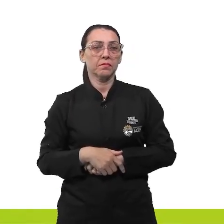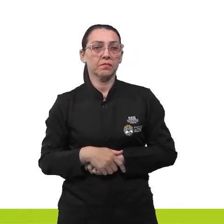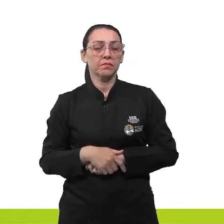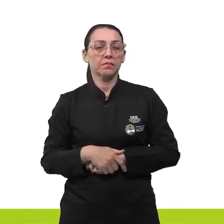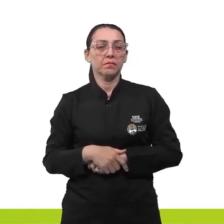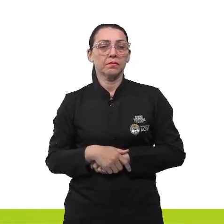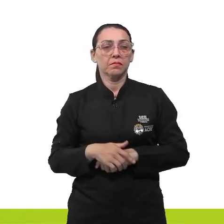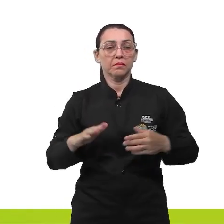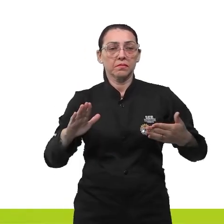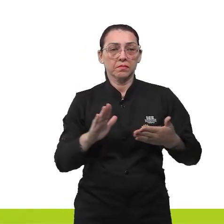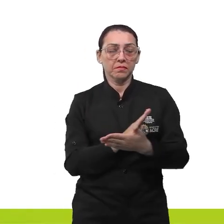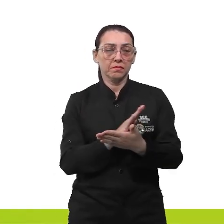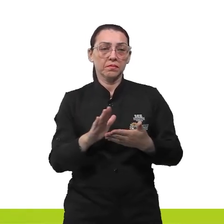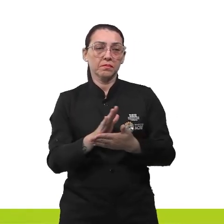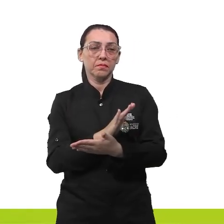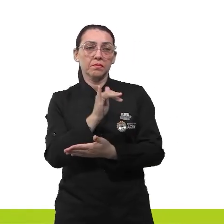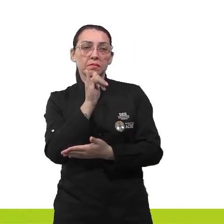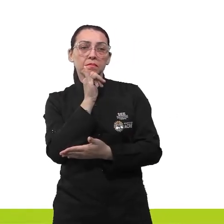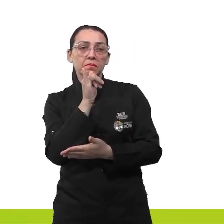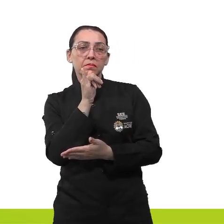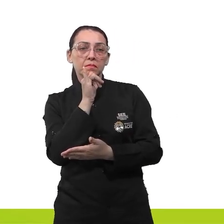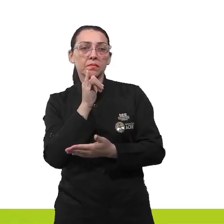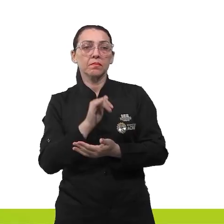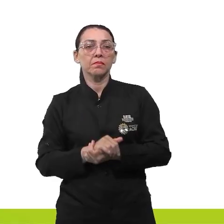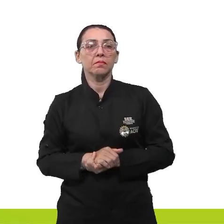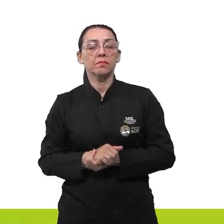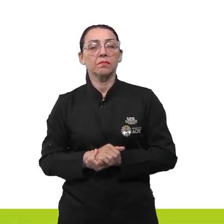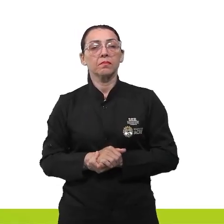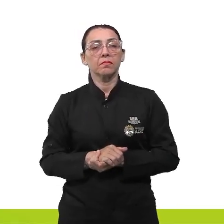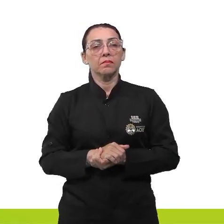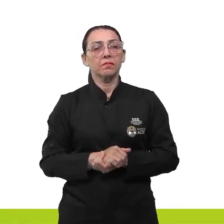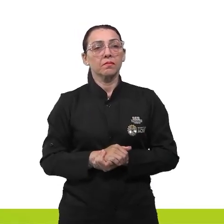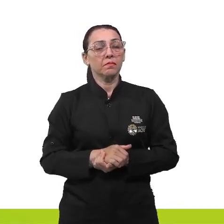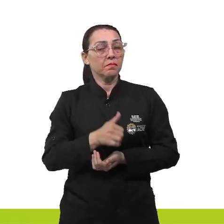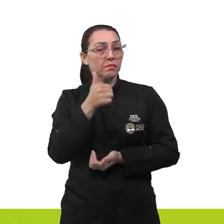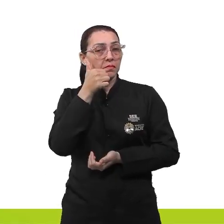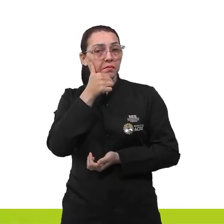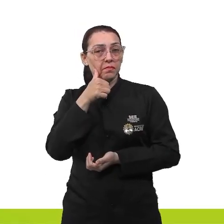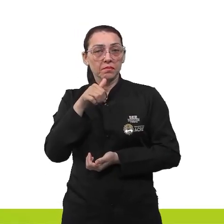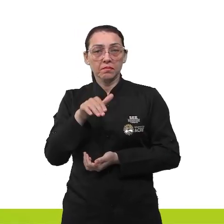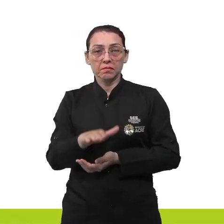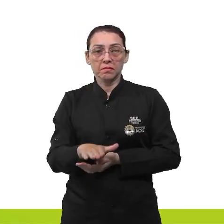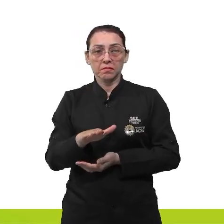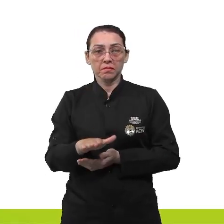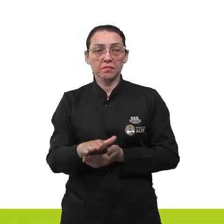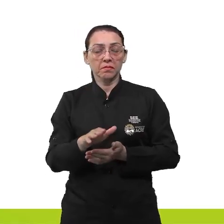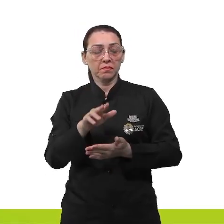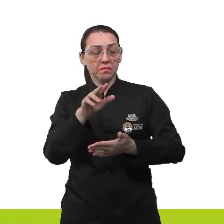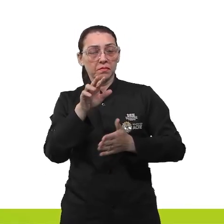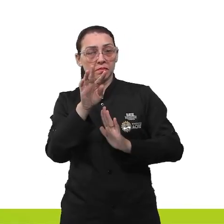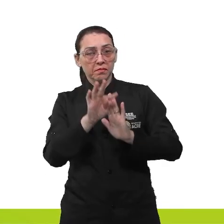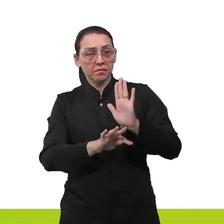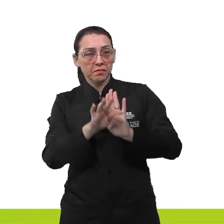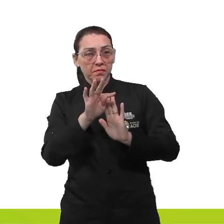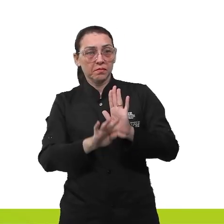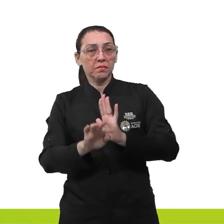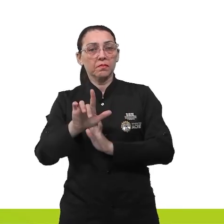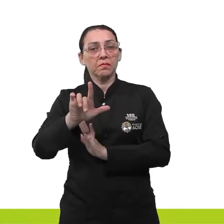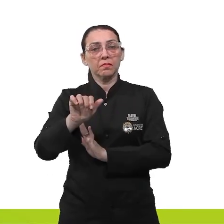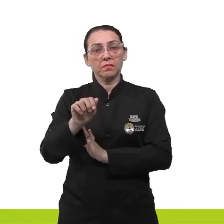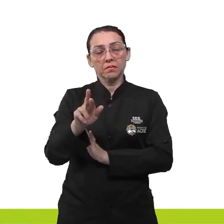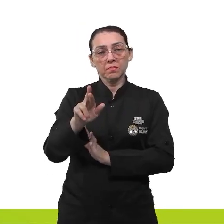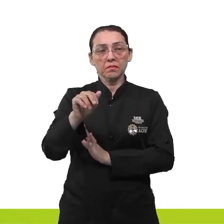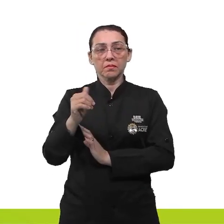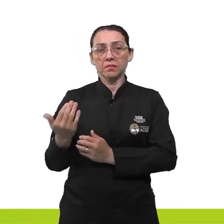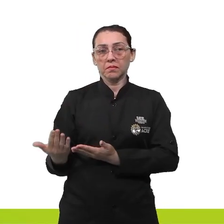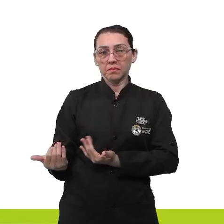E aí, alguns exemplos, tá bom? Texto descritivo, por exemplo, ó. Aí temos uma garota, e aí o texto está descrevendo, né? Ó, Laura, uma chica